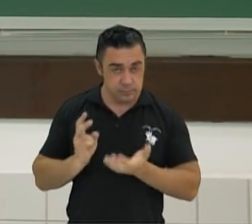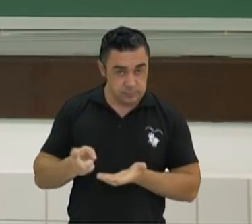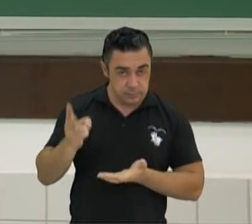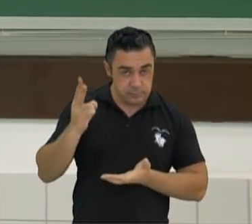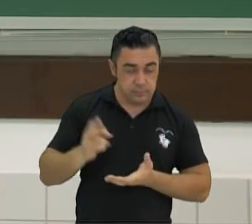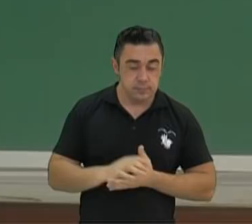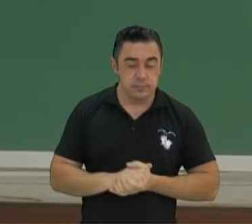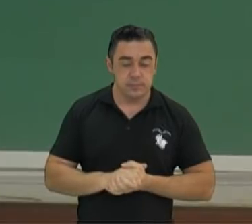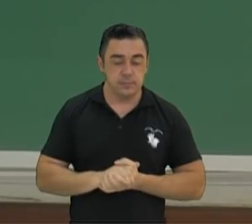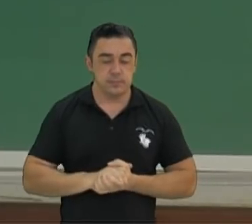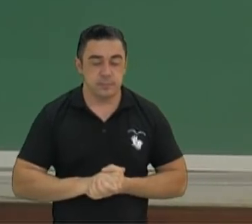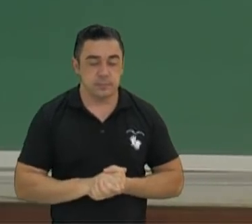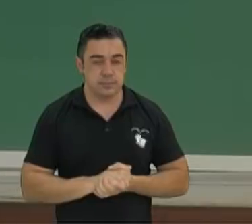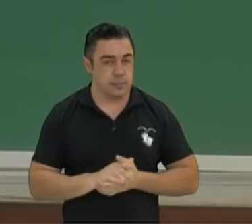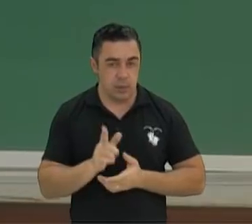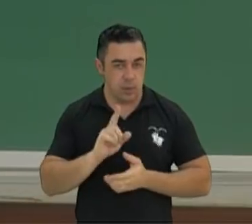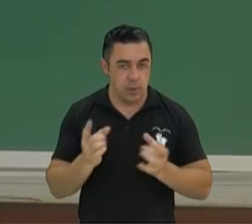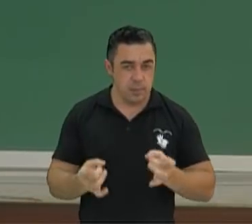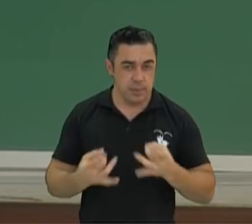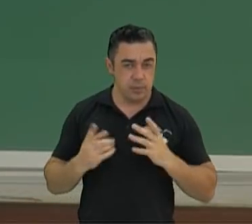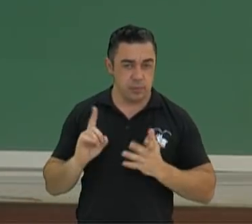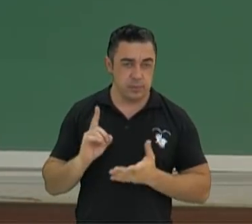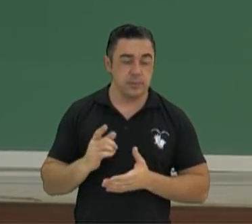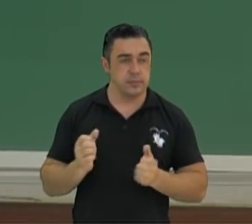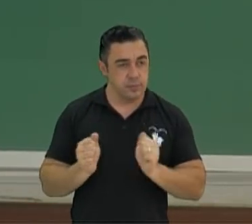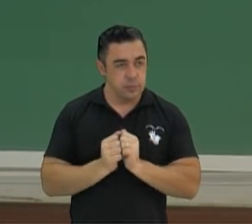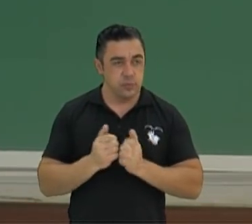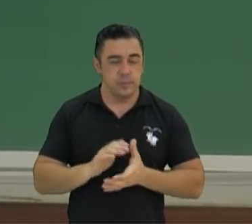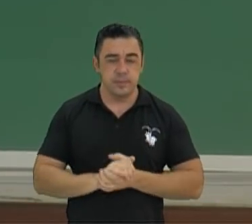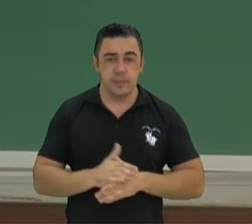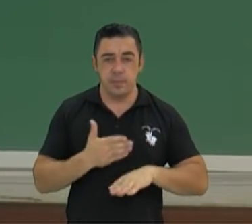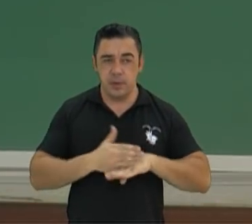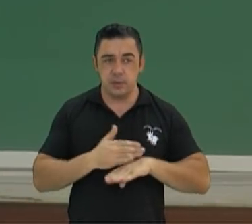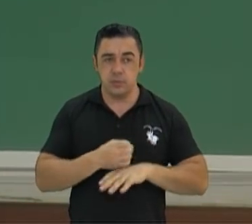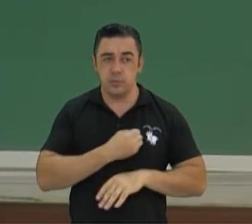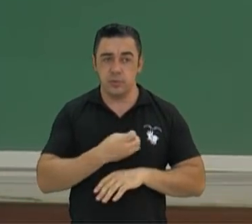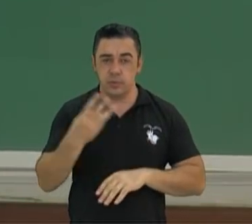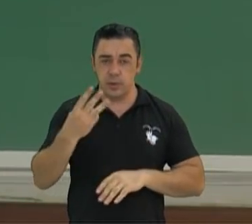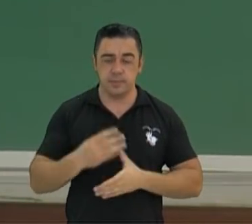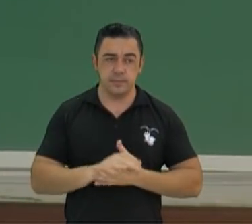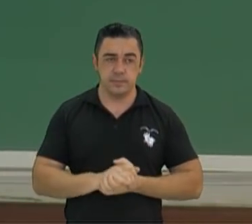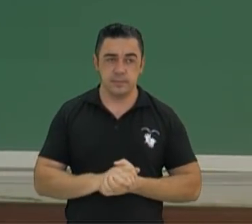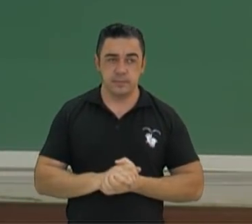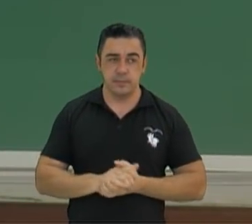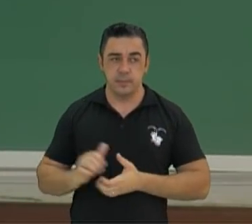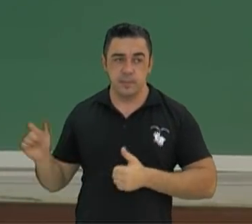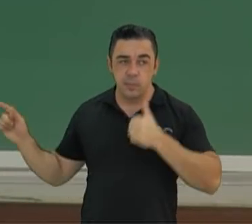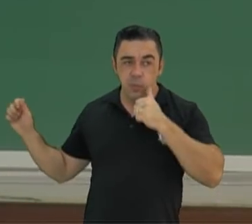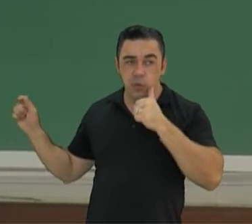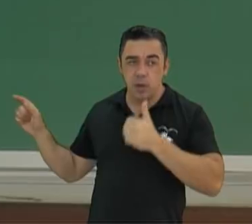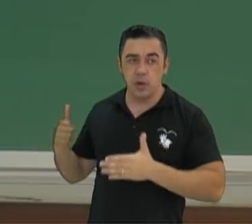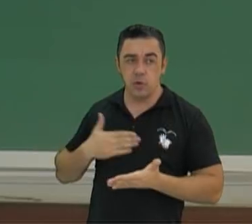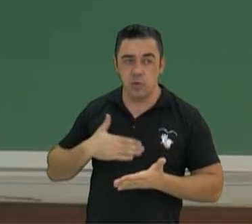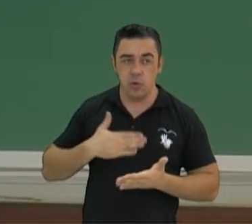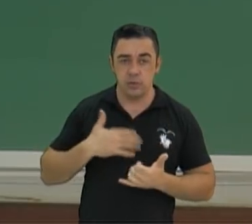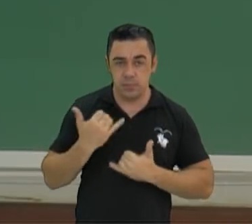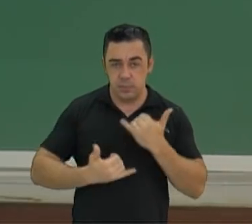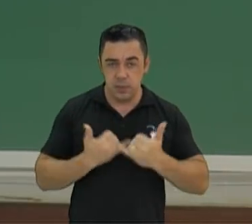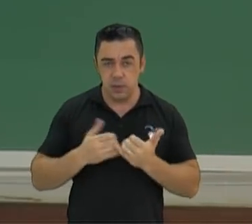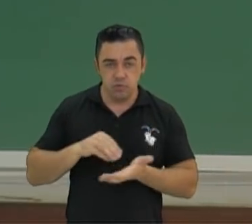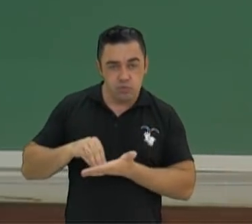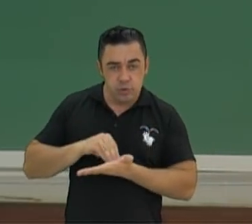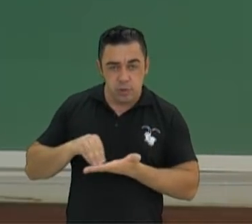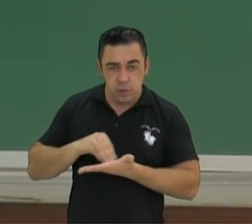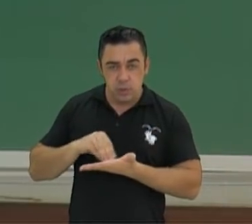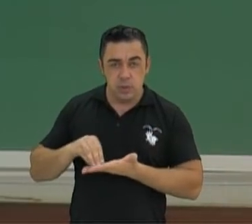para mais um pouquinho, não me abandonem. Praticando 3. Sara gosta muito de um jogo de